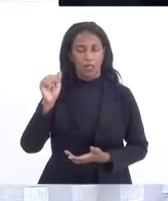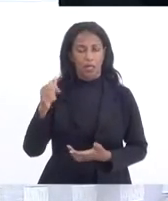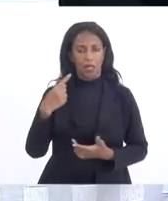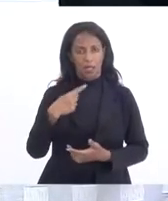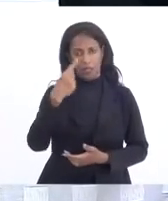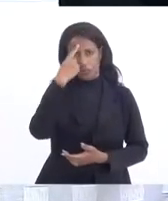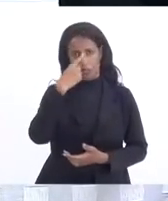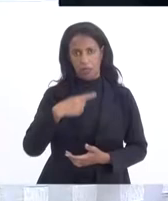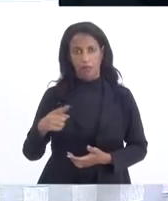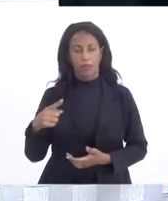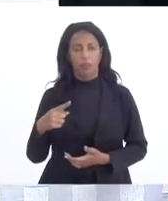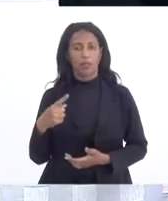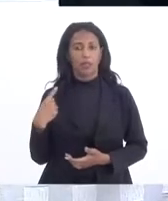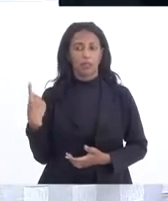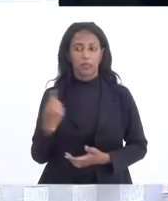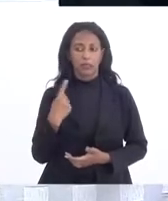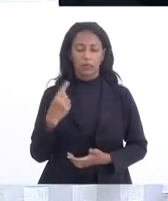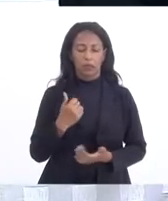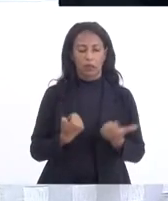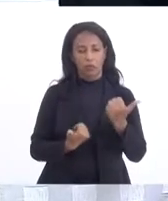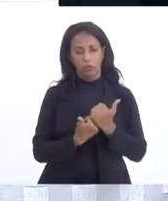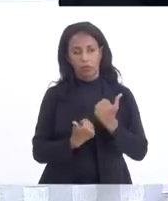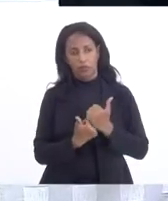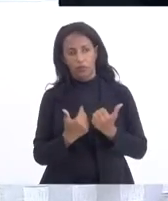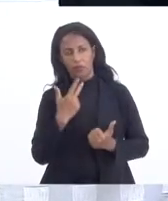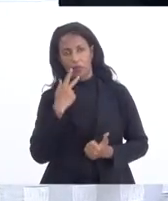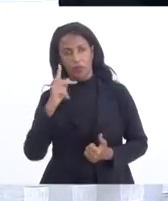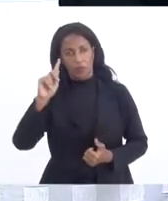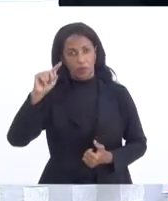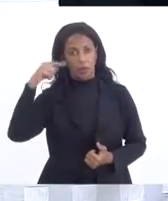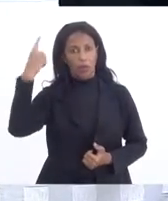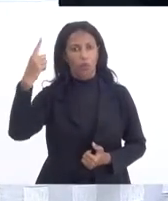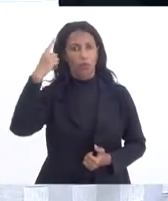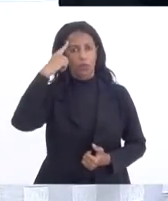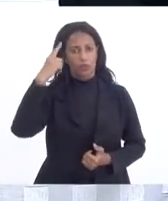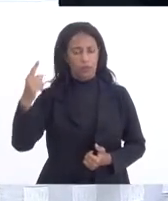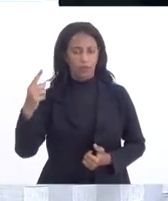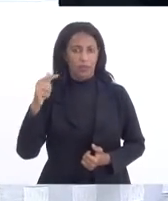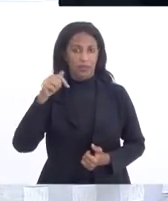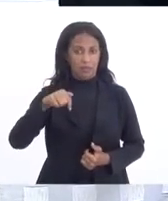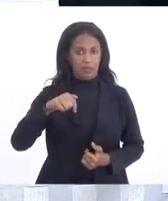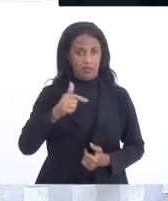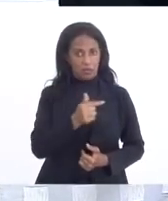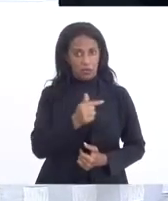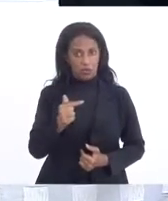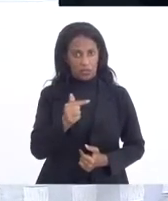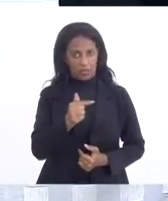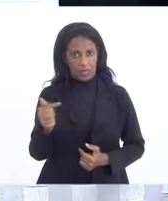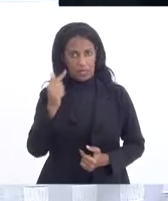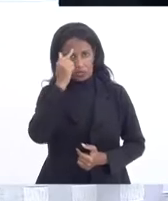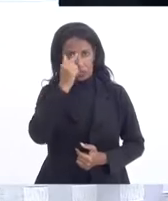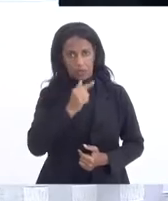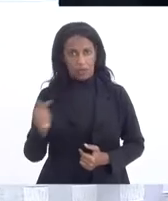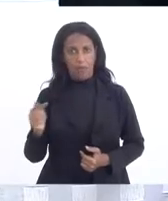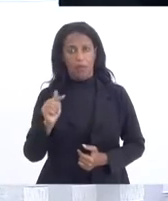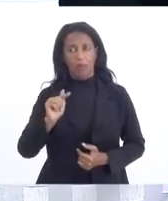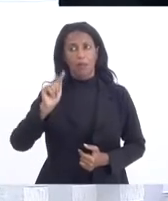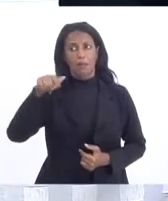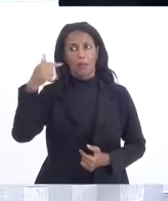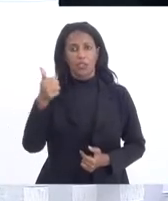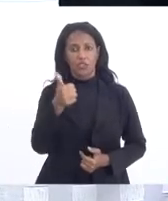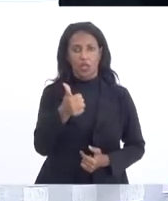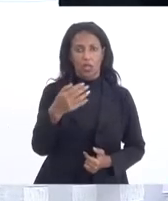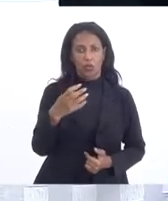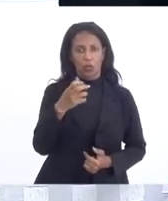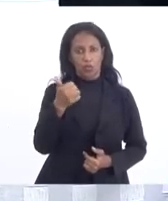vai fazer, Jair, como o Jair mesmo sinalizou, na outra semana, sem ser a próxima do dia 7, na semana do 14 e 15, vamos